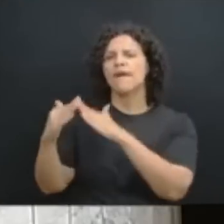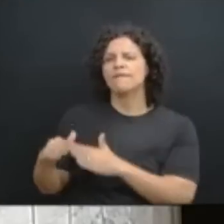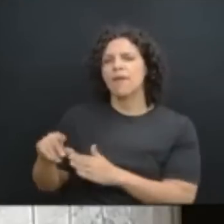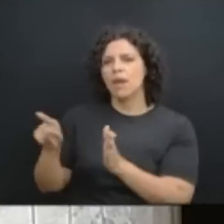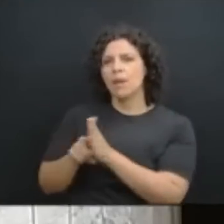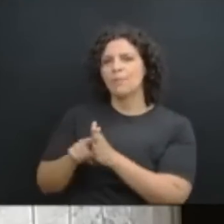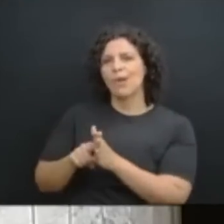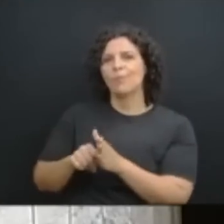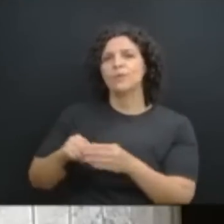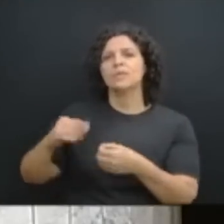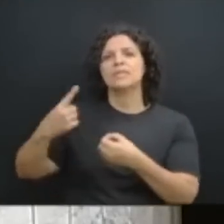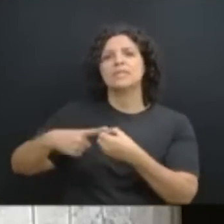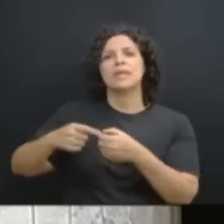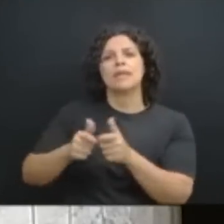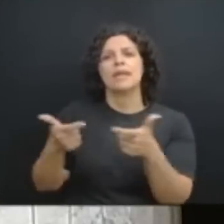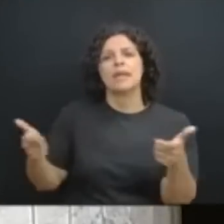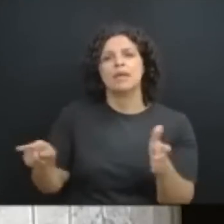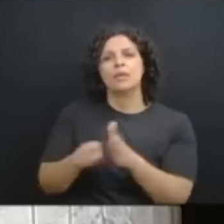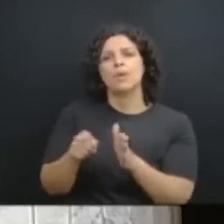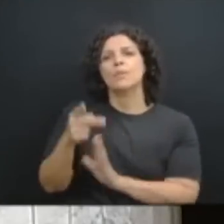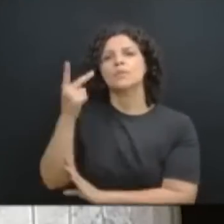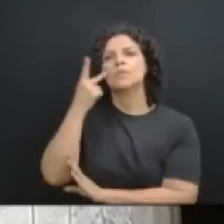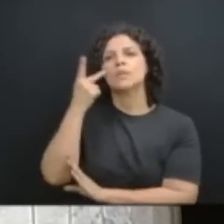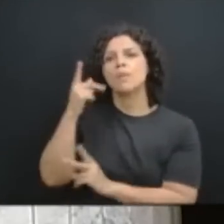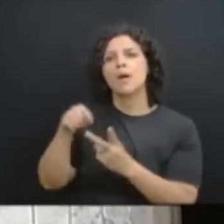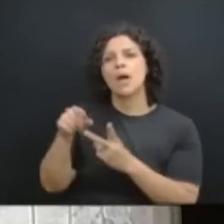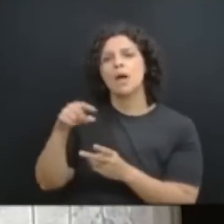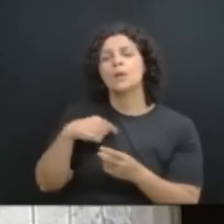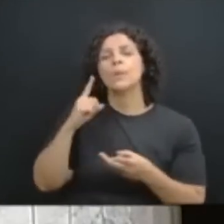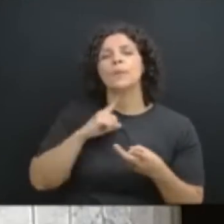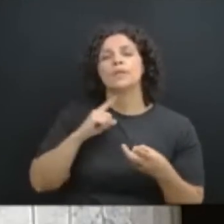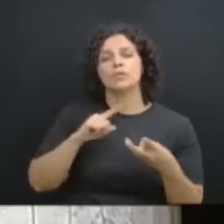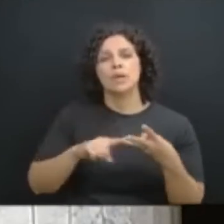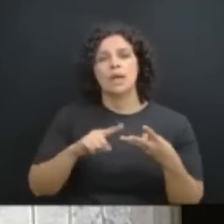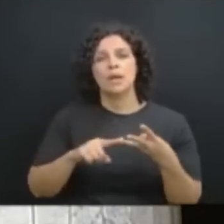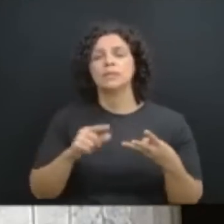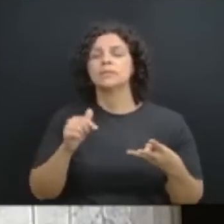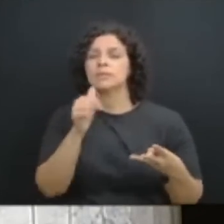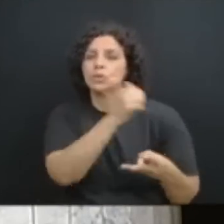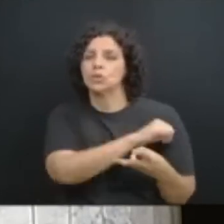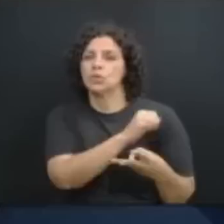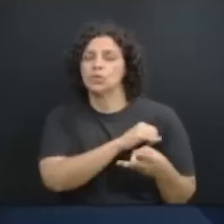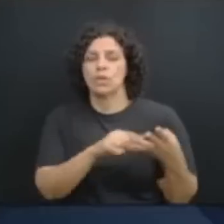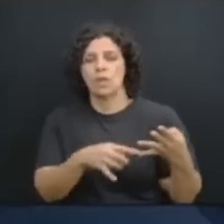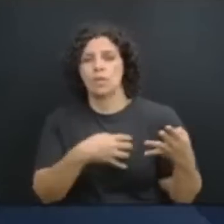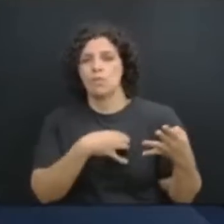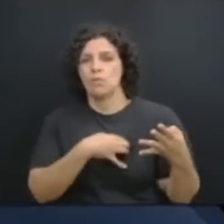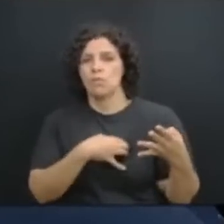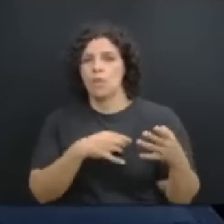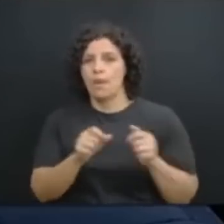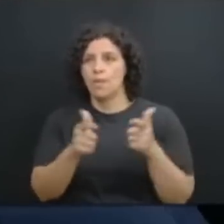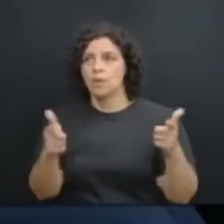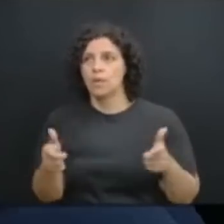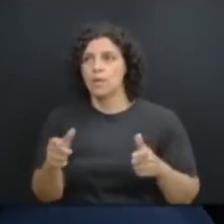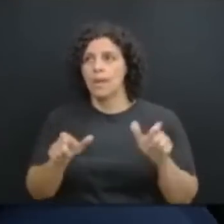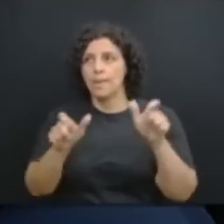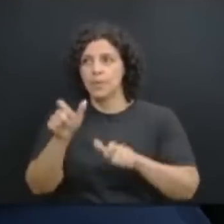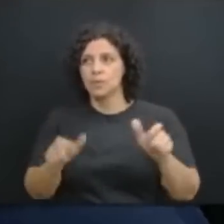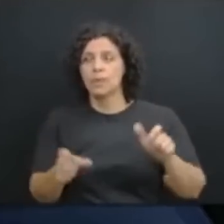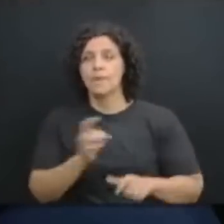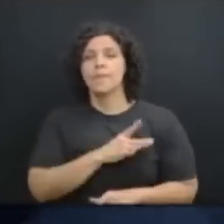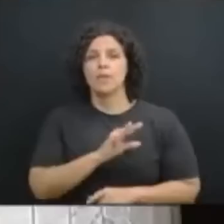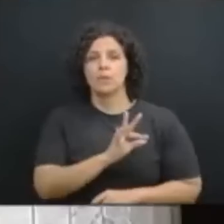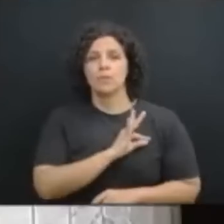de grandes centros urbanos como São Paulo, Minas Gerais, Rio de Janeiro e Salvador. Medo da